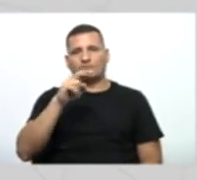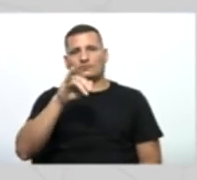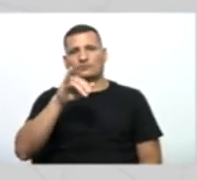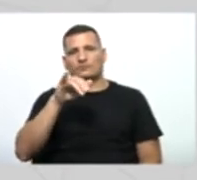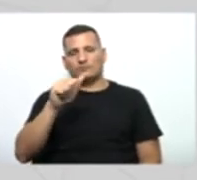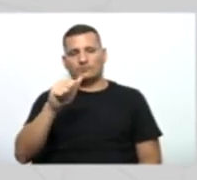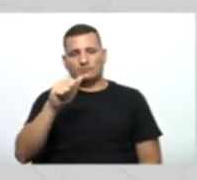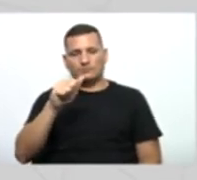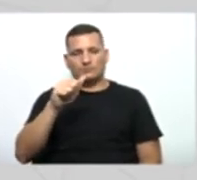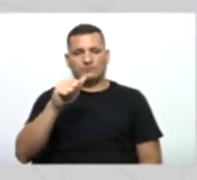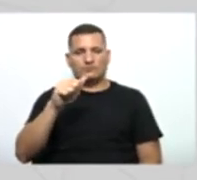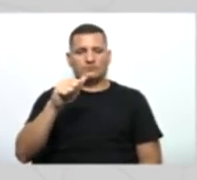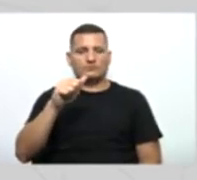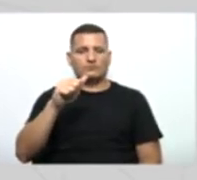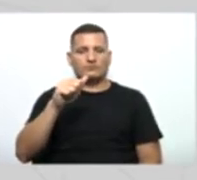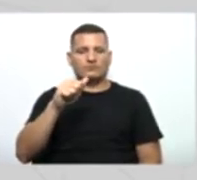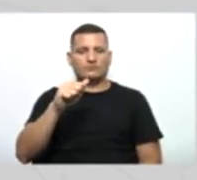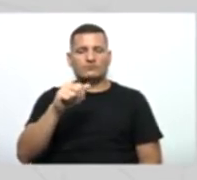ter lá